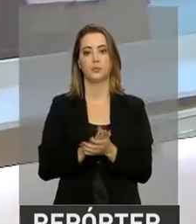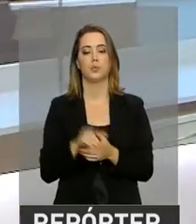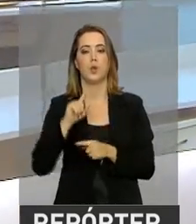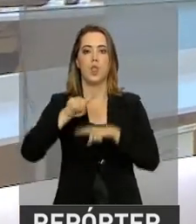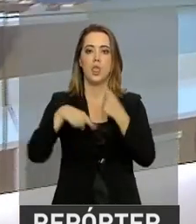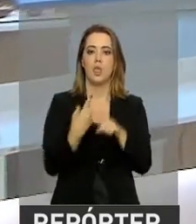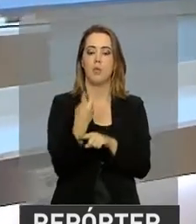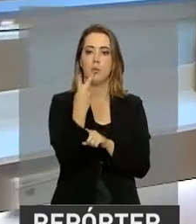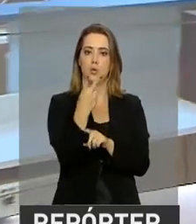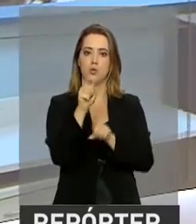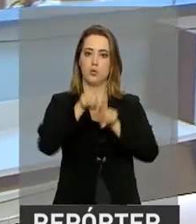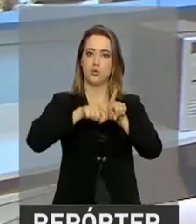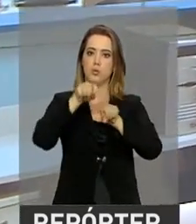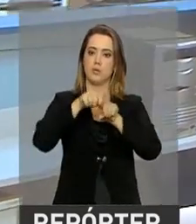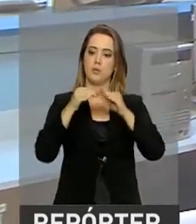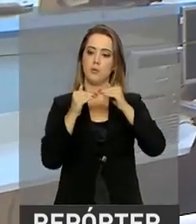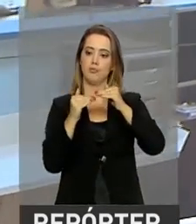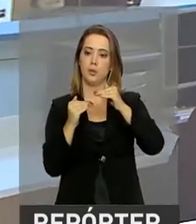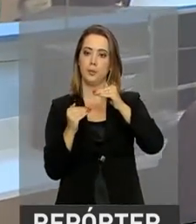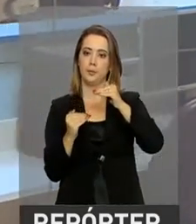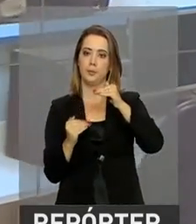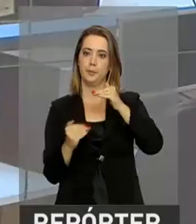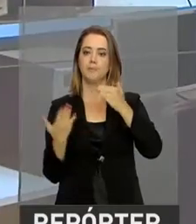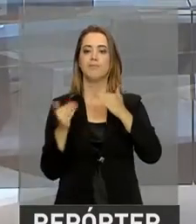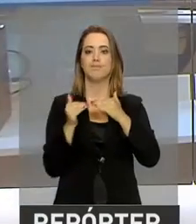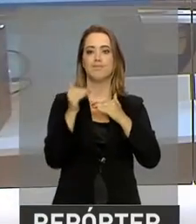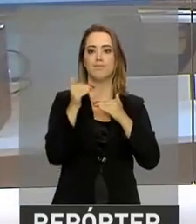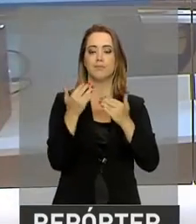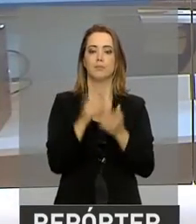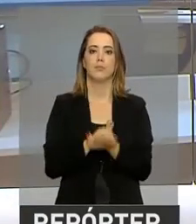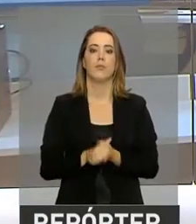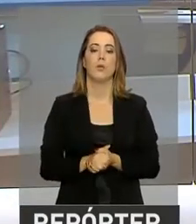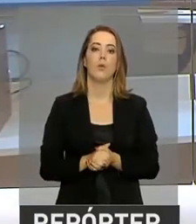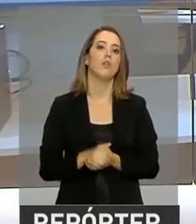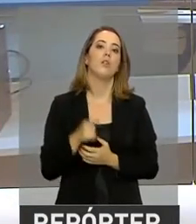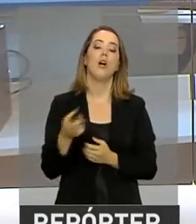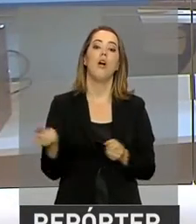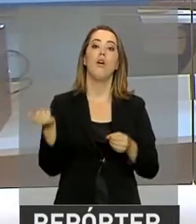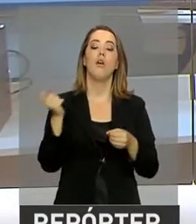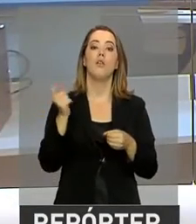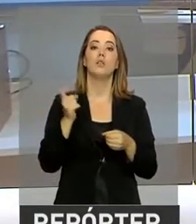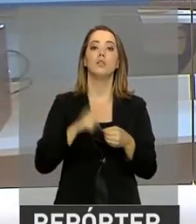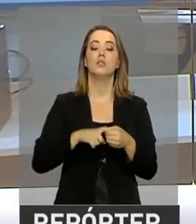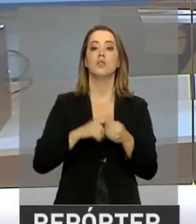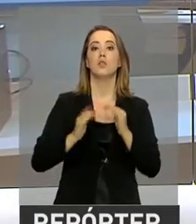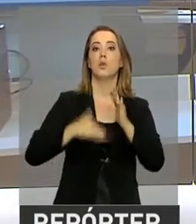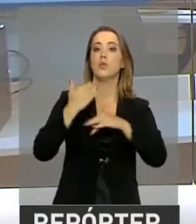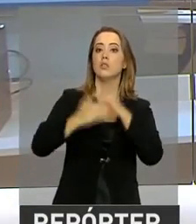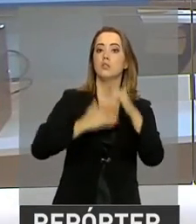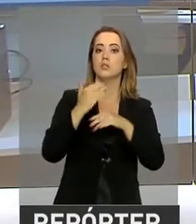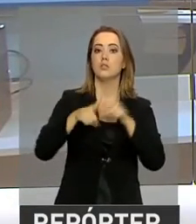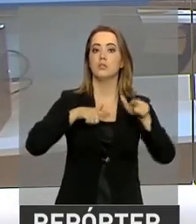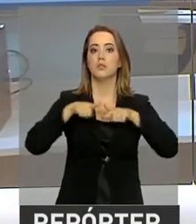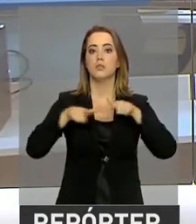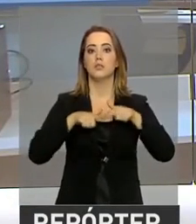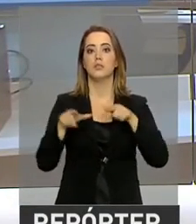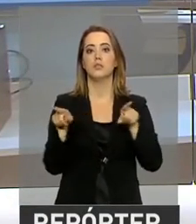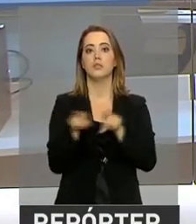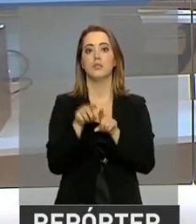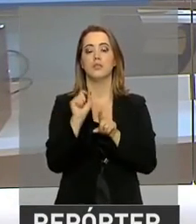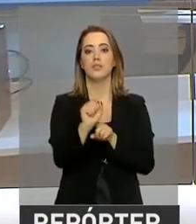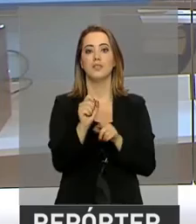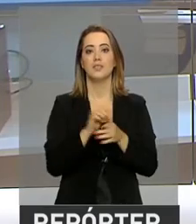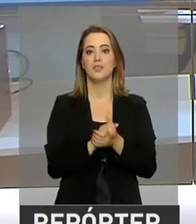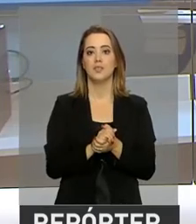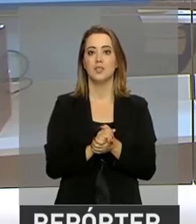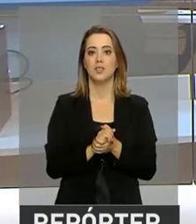dois meses seguidos de queda a retomada do emprego do do crescimento de novo a